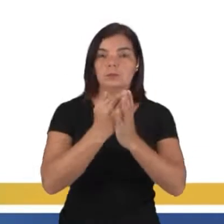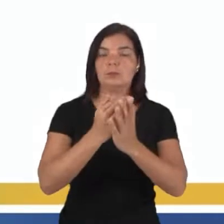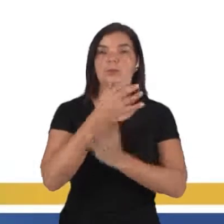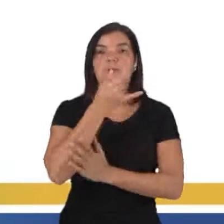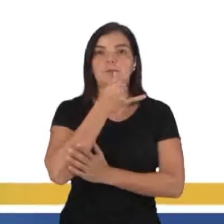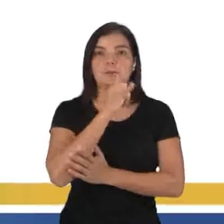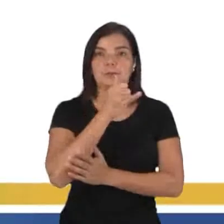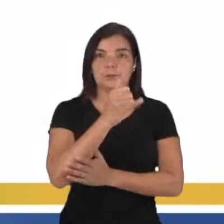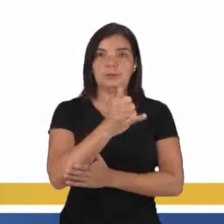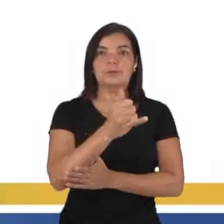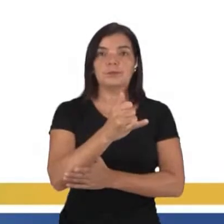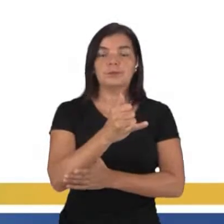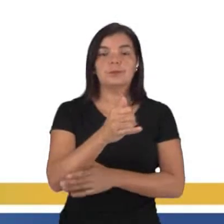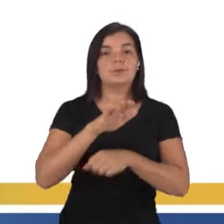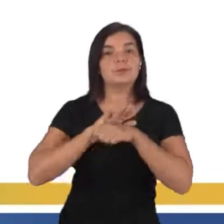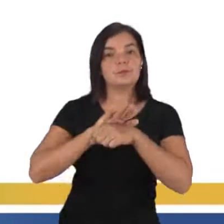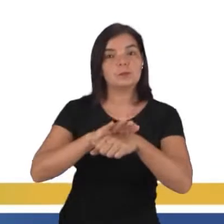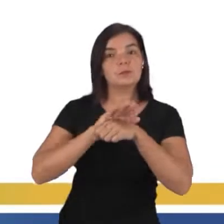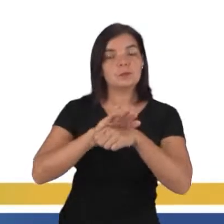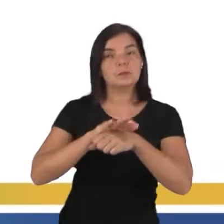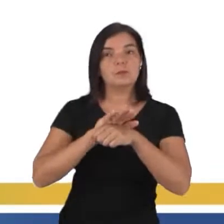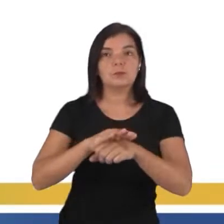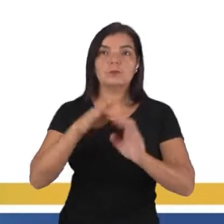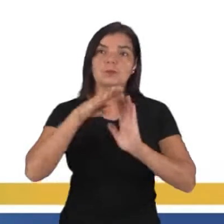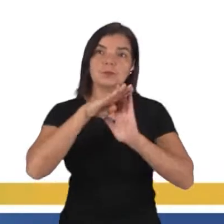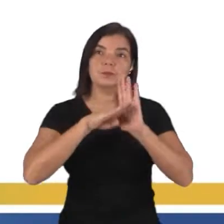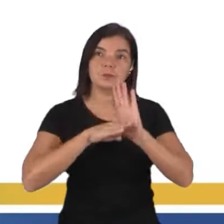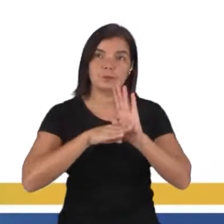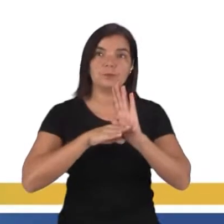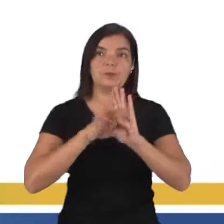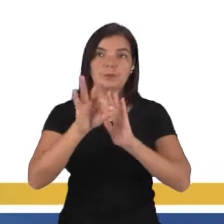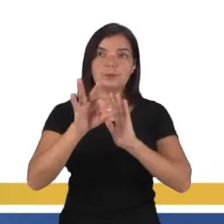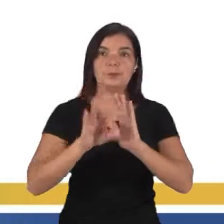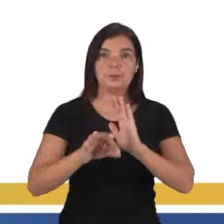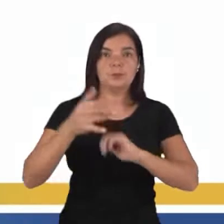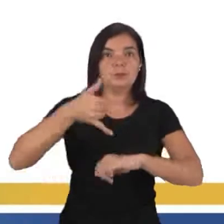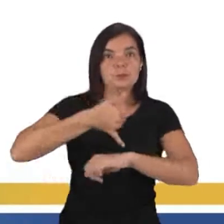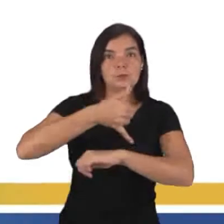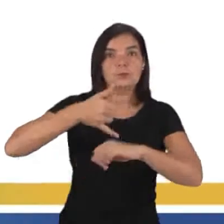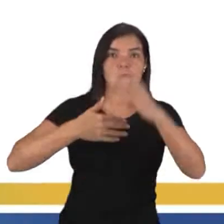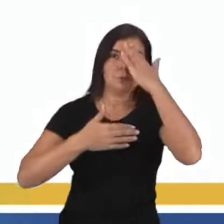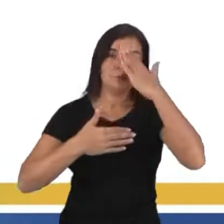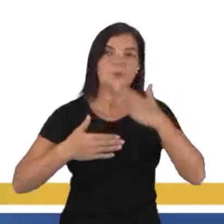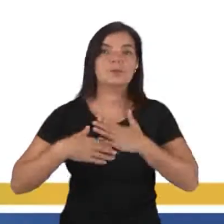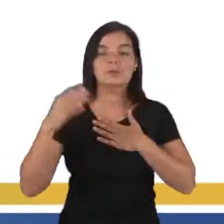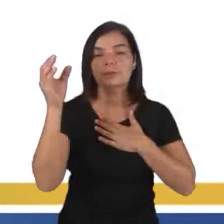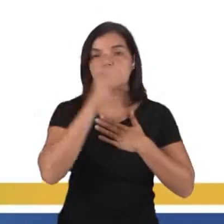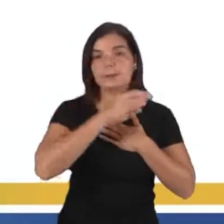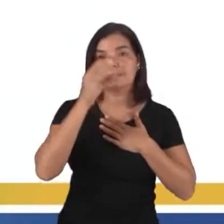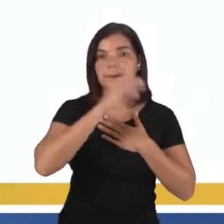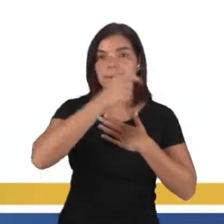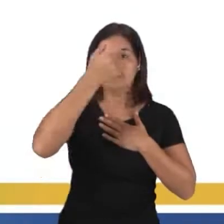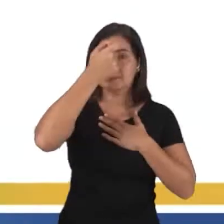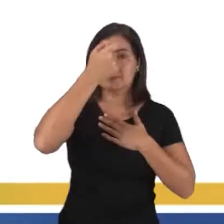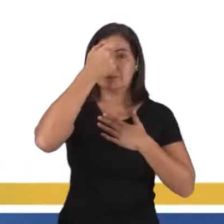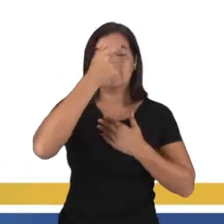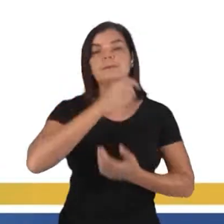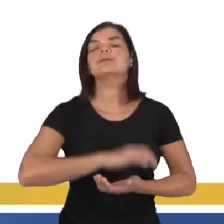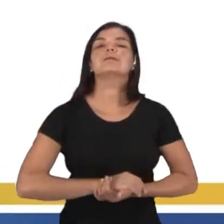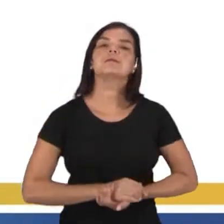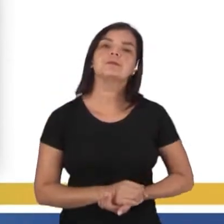aumentar o gasto energético, ajuda a reduzir o percentual de gordura corporal e acelerar o